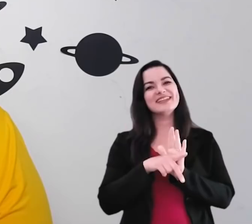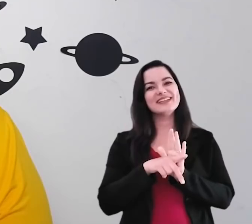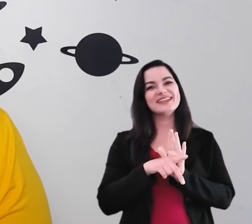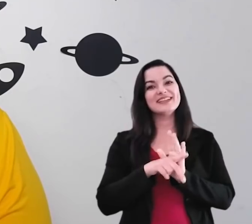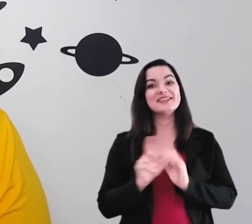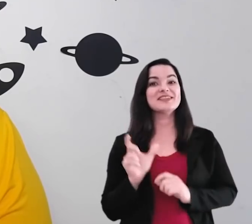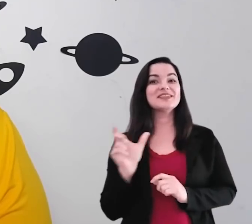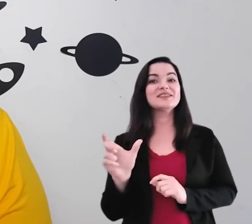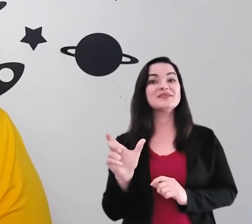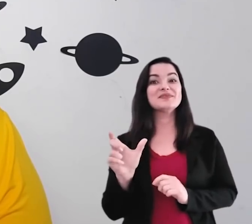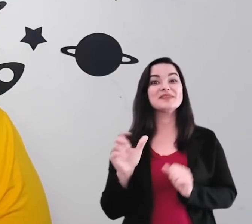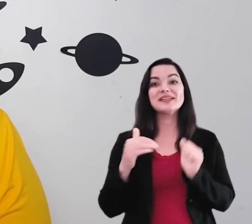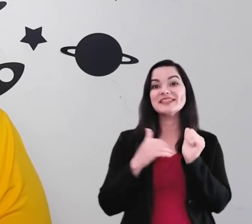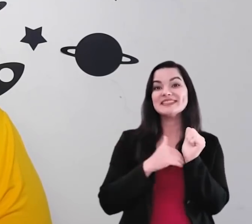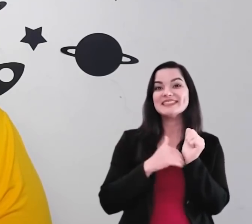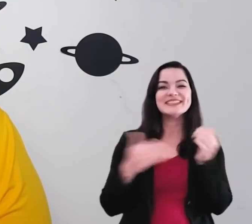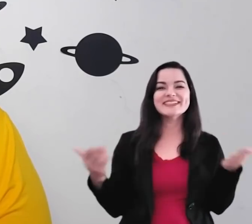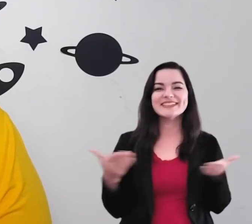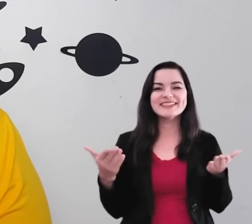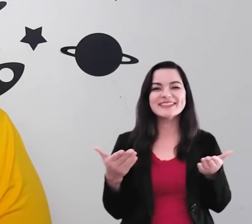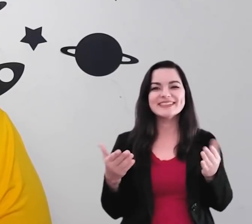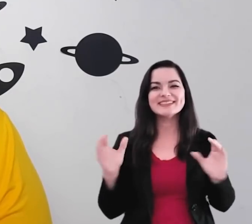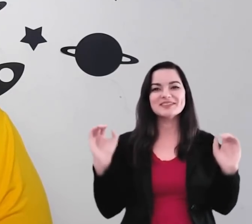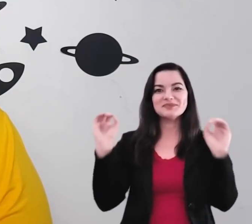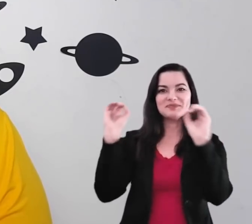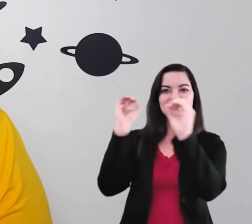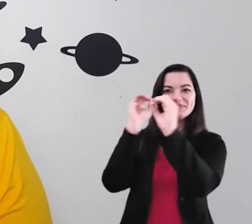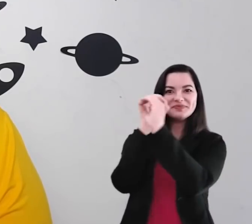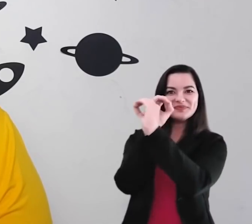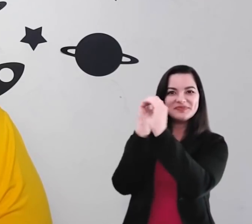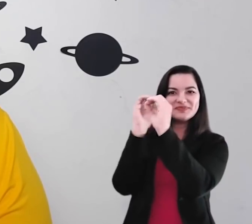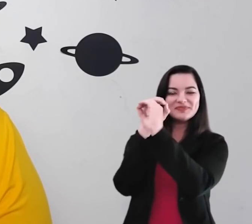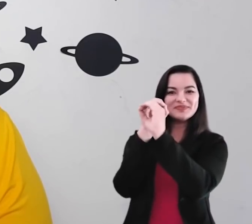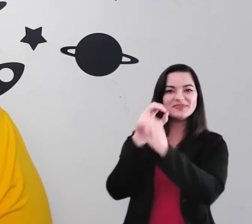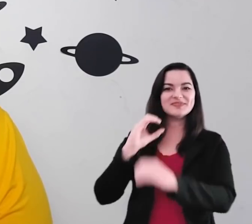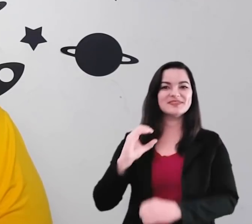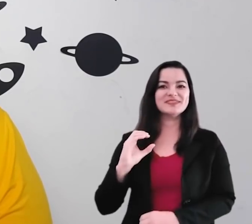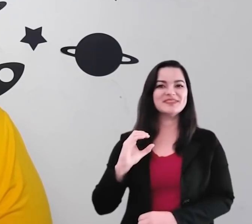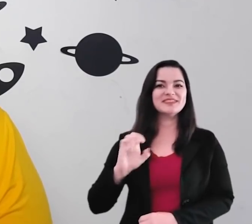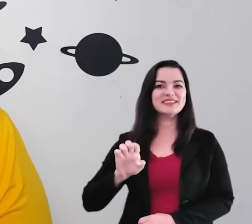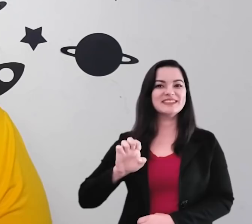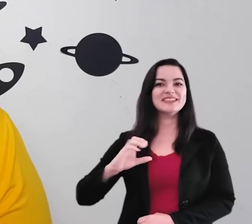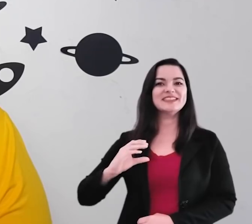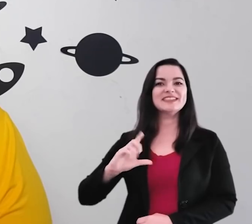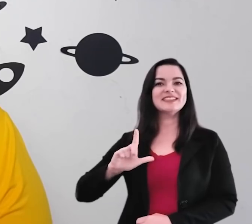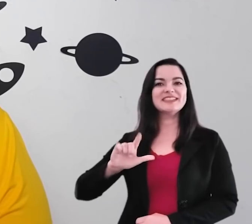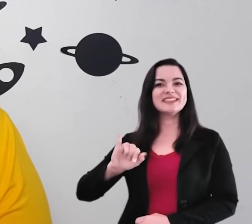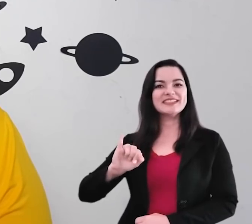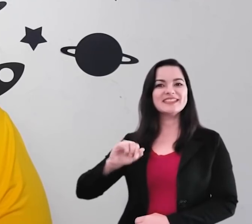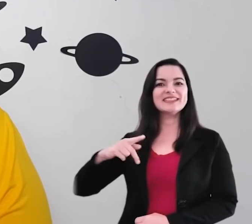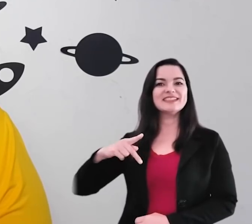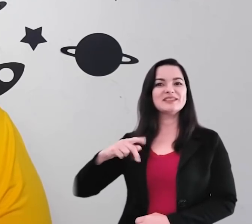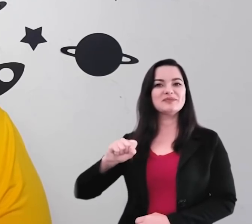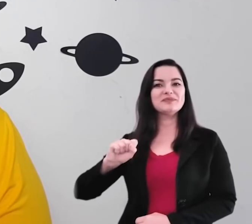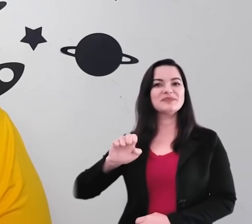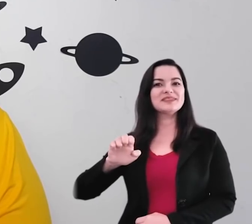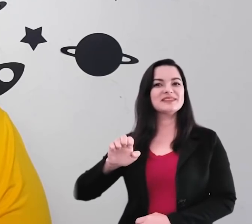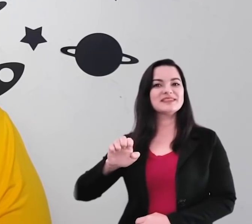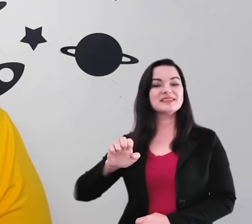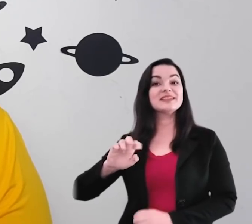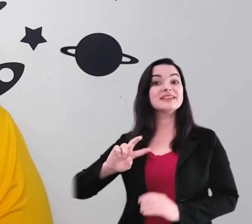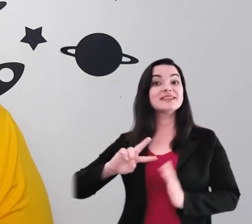é a nossa palavra misteriosa, eclipse, que significa